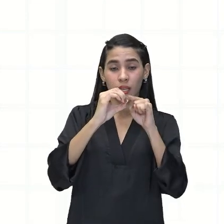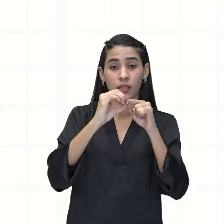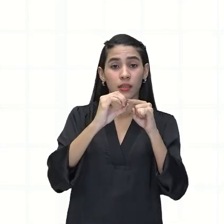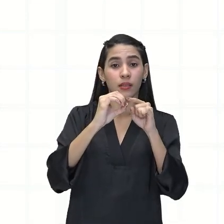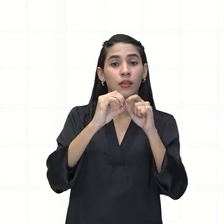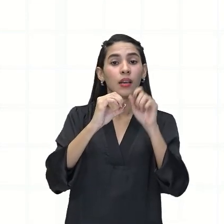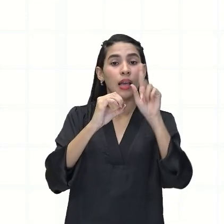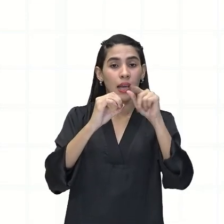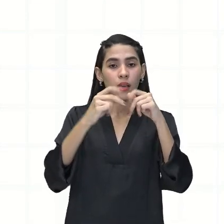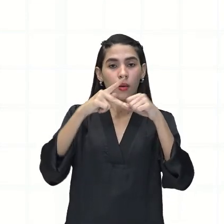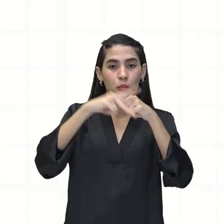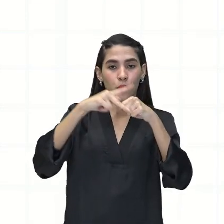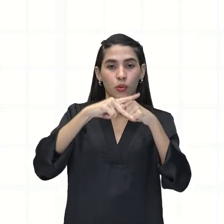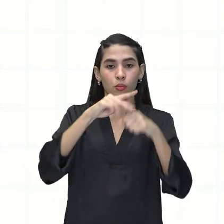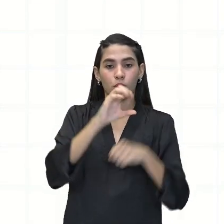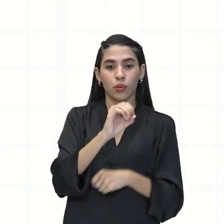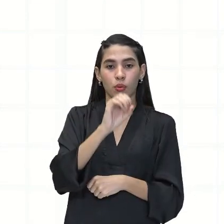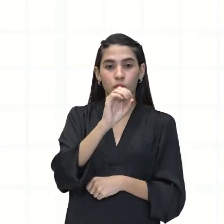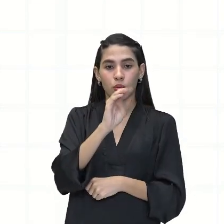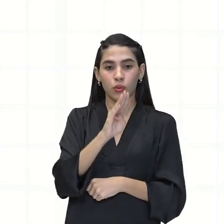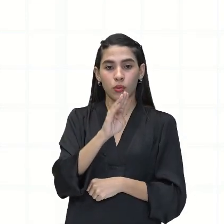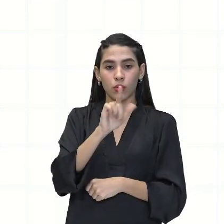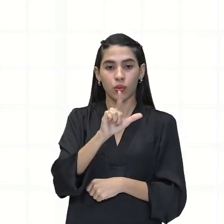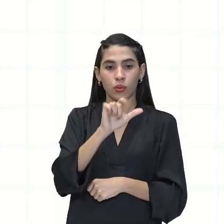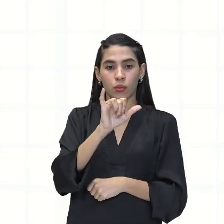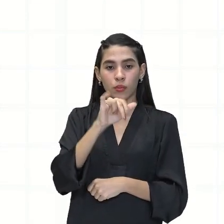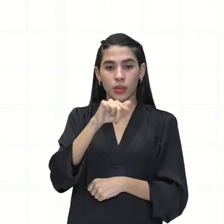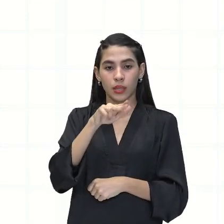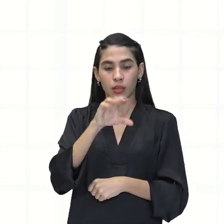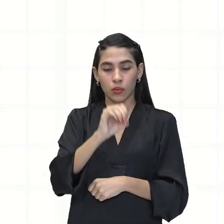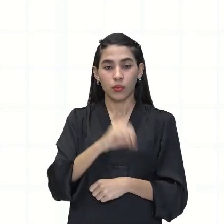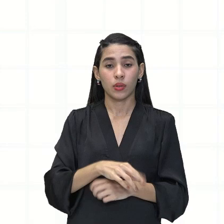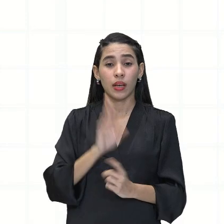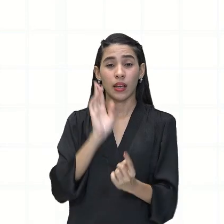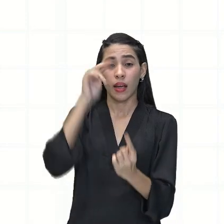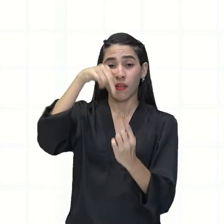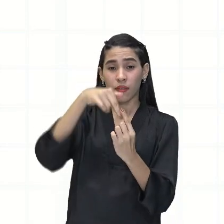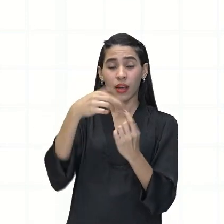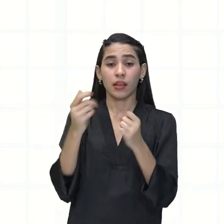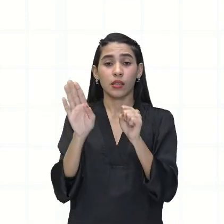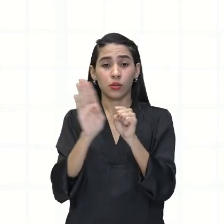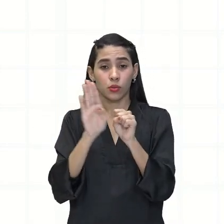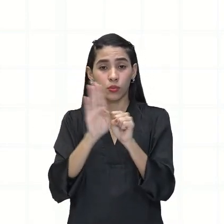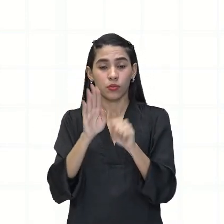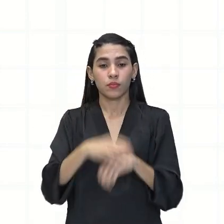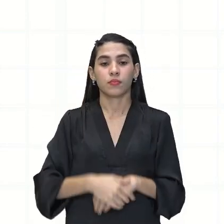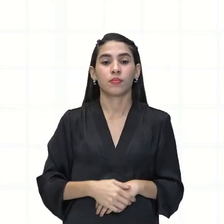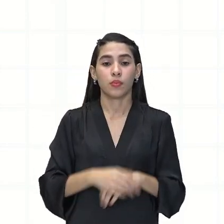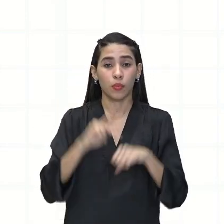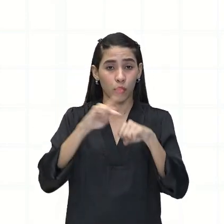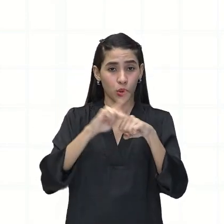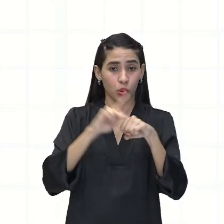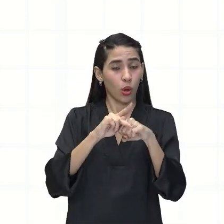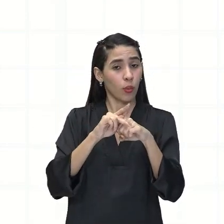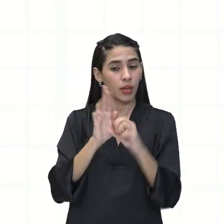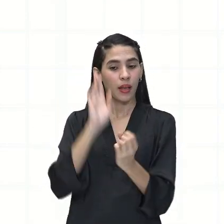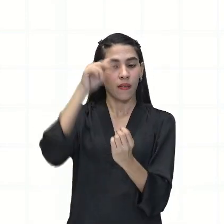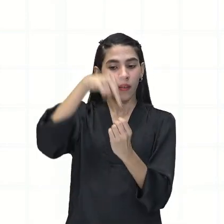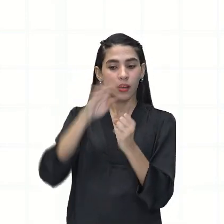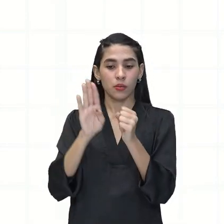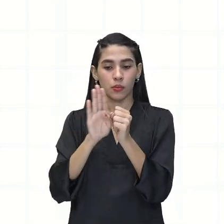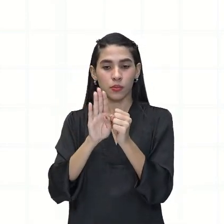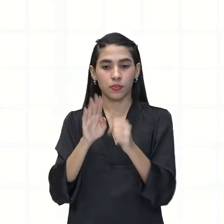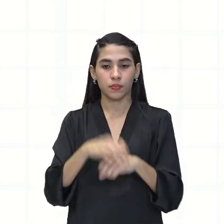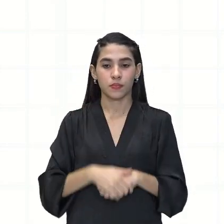pronome oblíquo. Lembrando que o pronome oblíquo, né, gente, ele se refere a um substantivo. Os pronomes se referem a um substantivo, tá? E nós temos